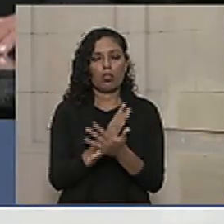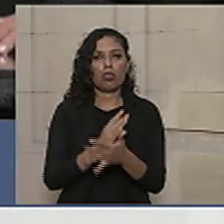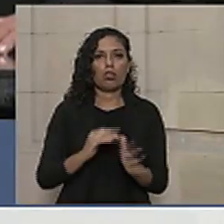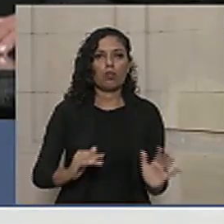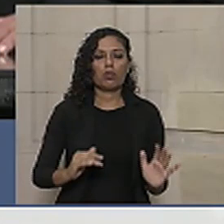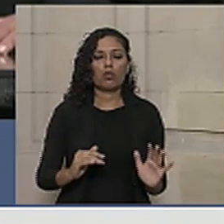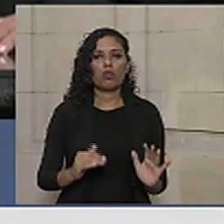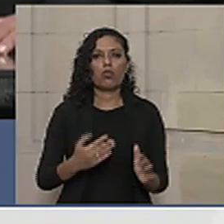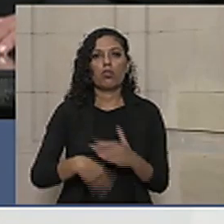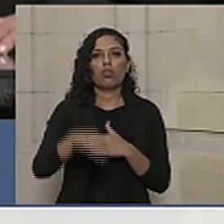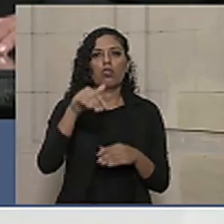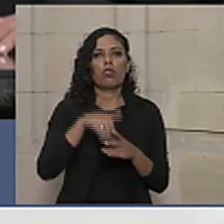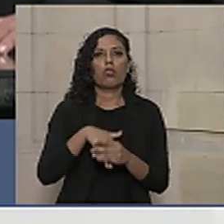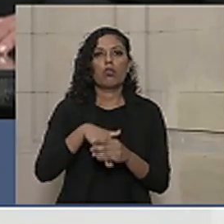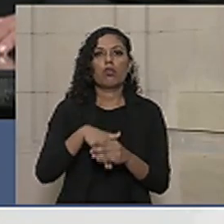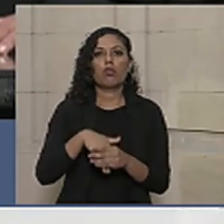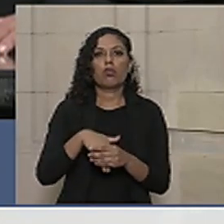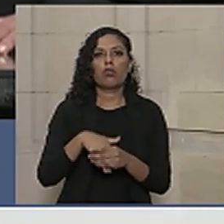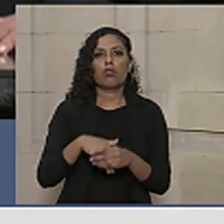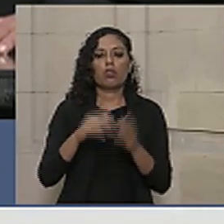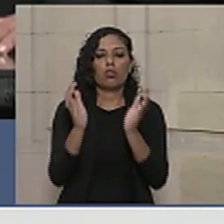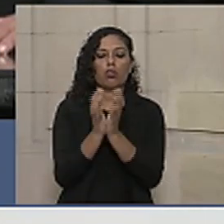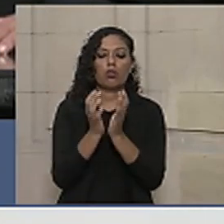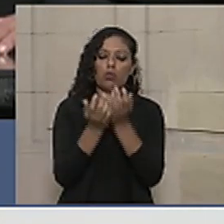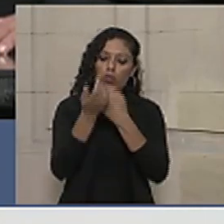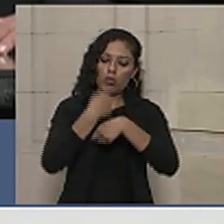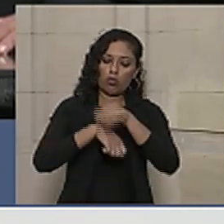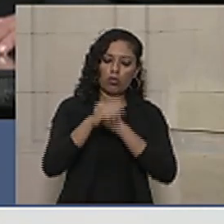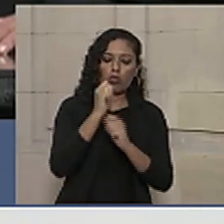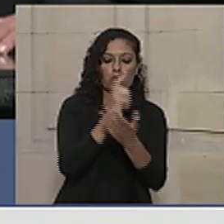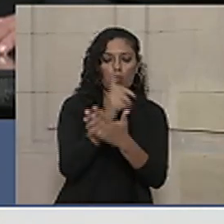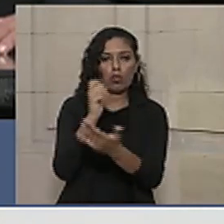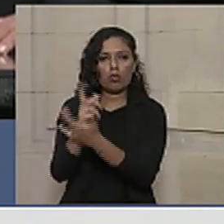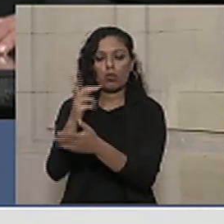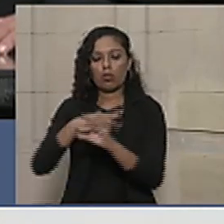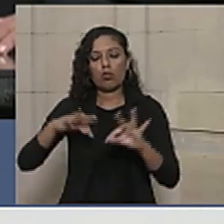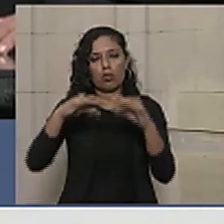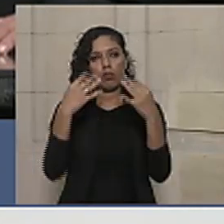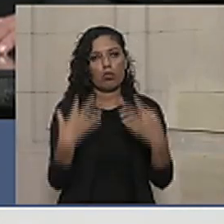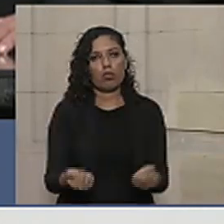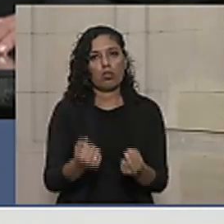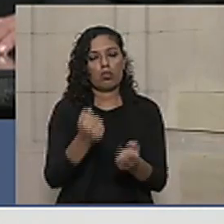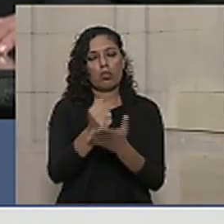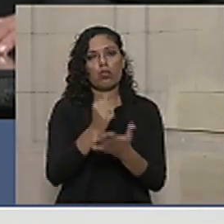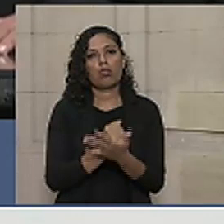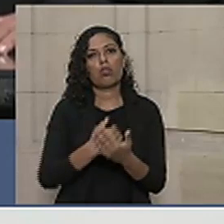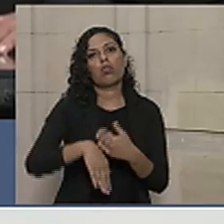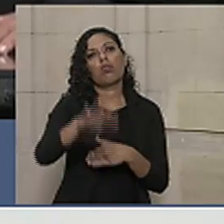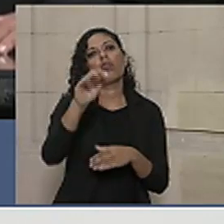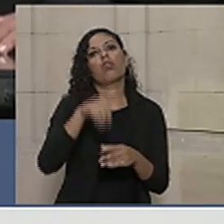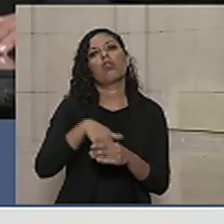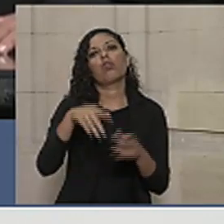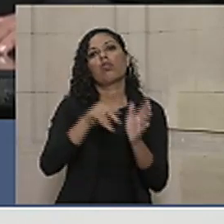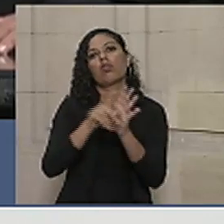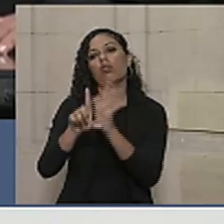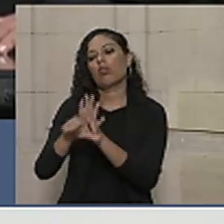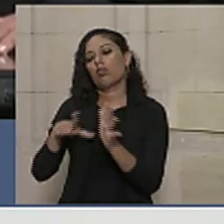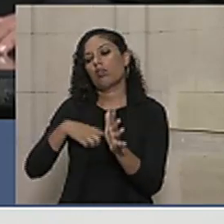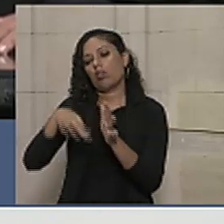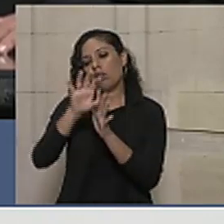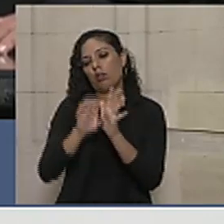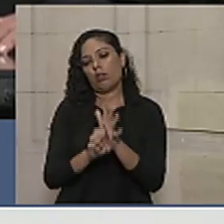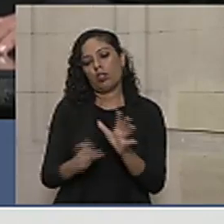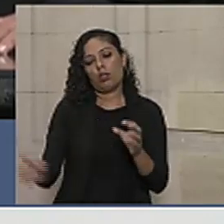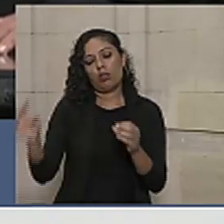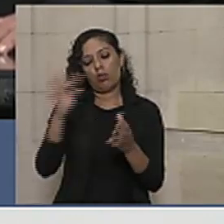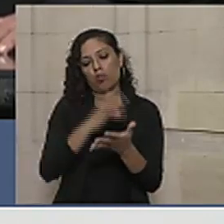discutir, em votação, parecer da Comissão de Economia, Indústria e Comércio. Os senhores que aprovam nessa comissão, aprovado. Em votação, projeto assim emendado.